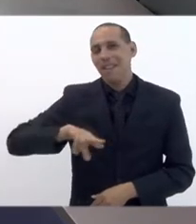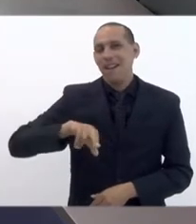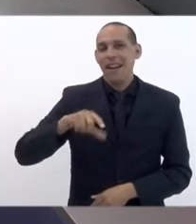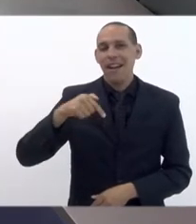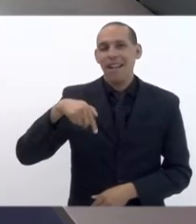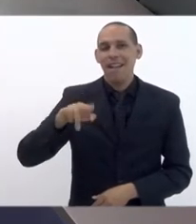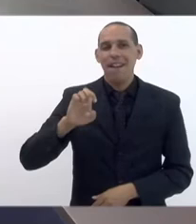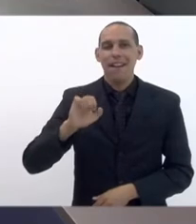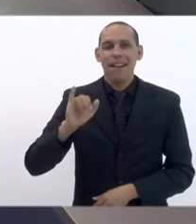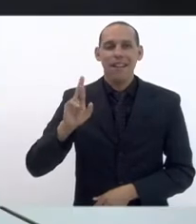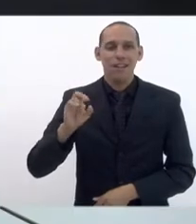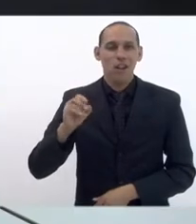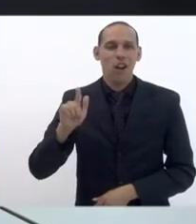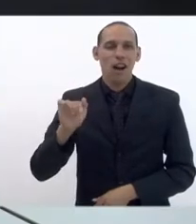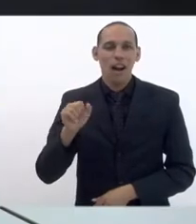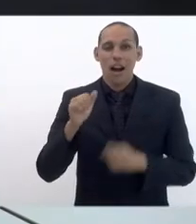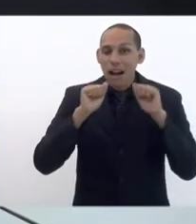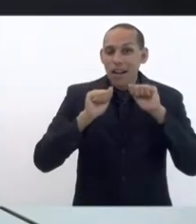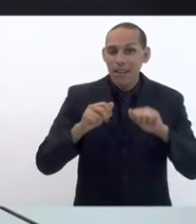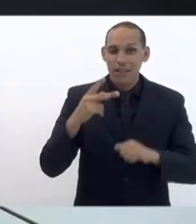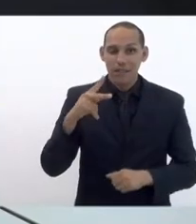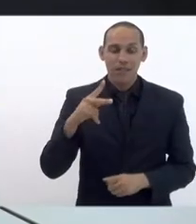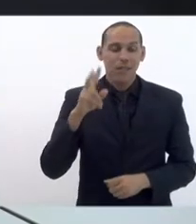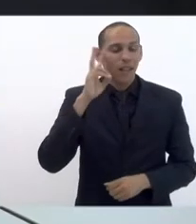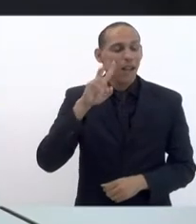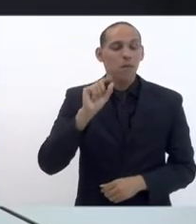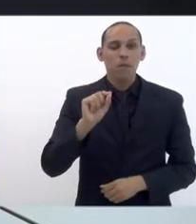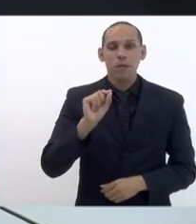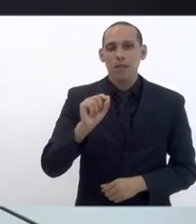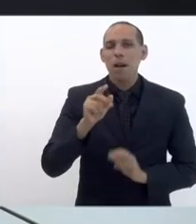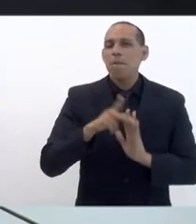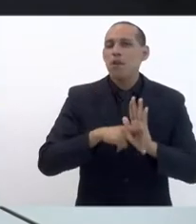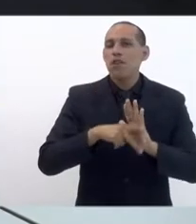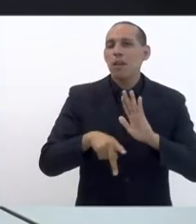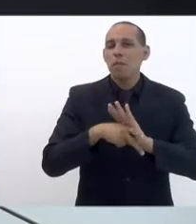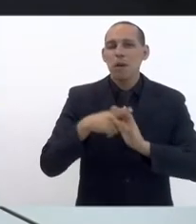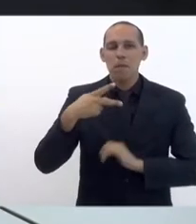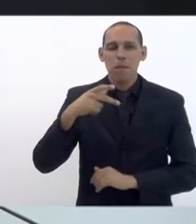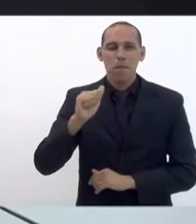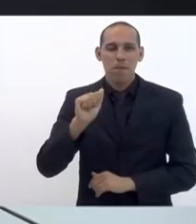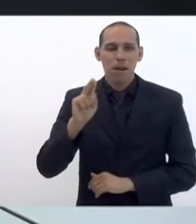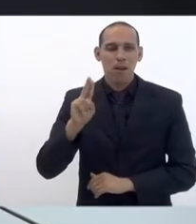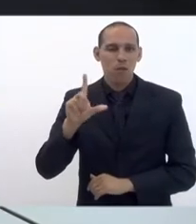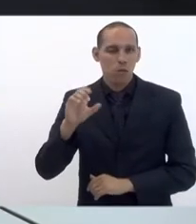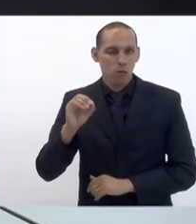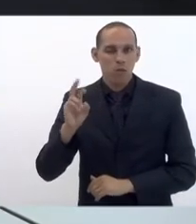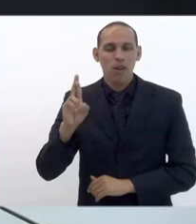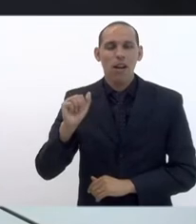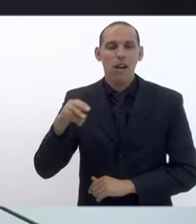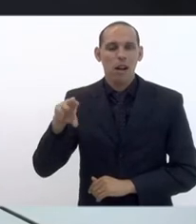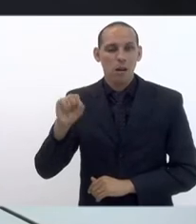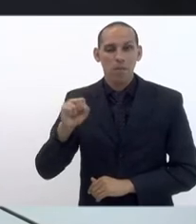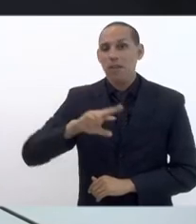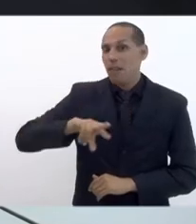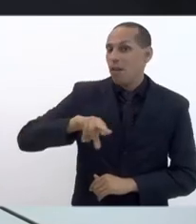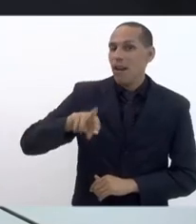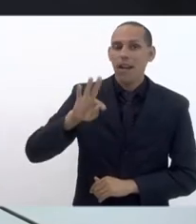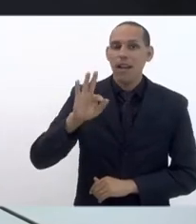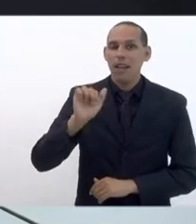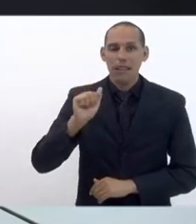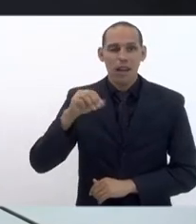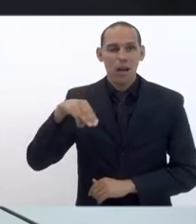Marcelo, seu assessor, lembrou aqui um projeto do Paulo Ramos, que foi para frente. Não foi de Tamoio. Tamoio